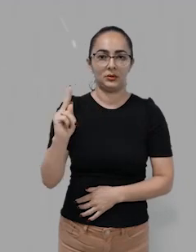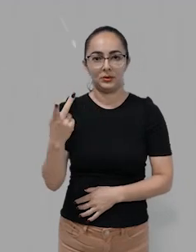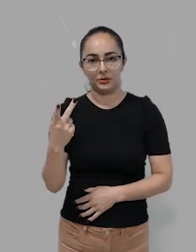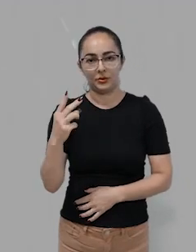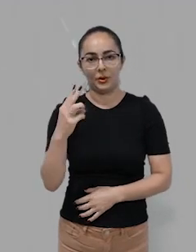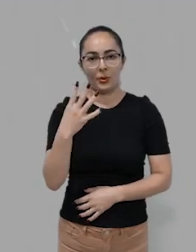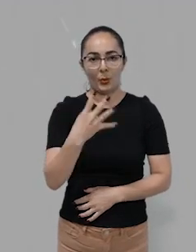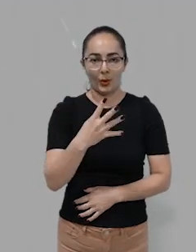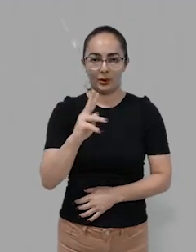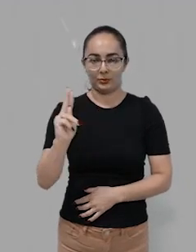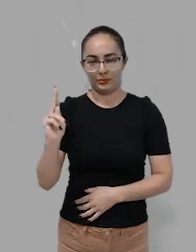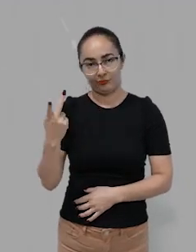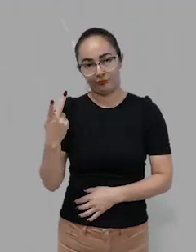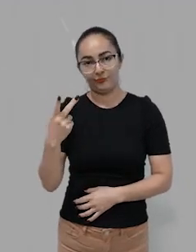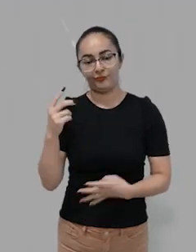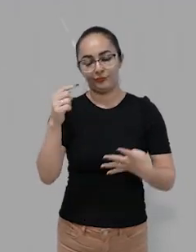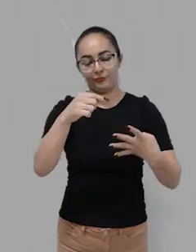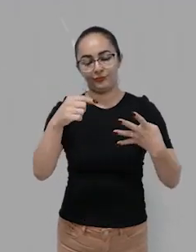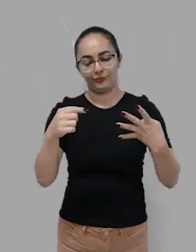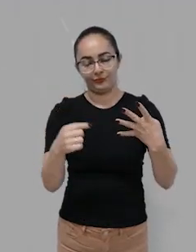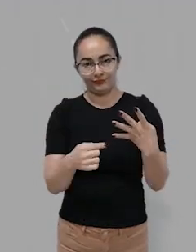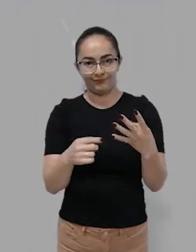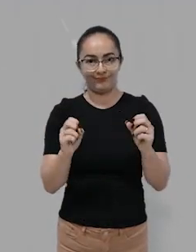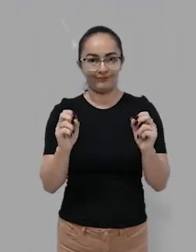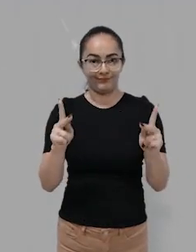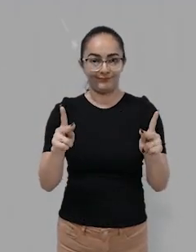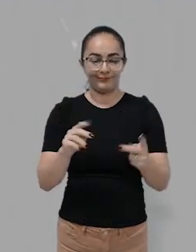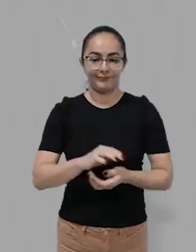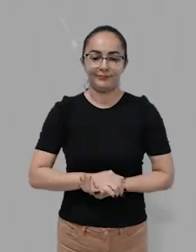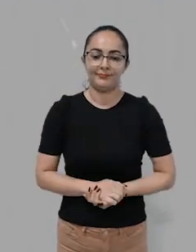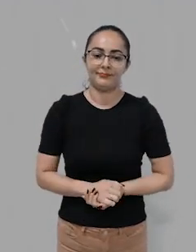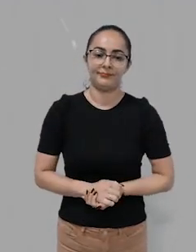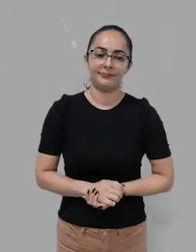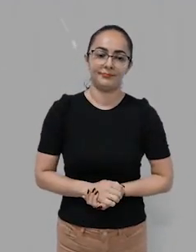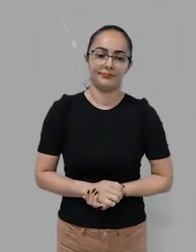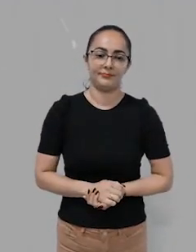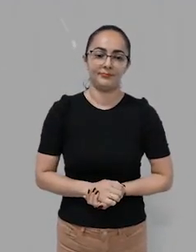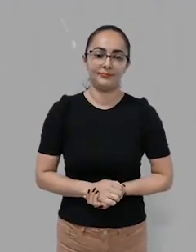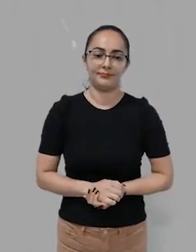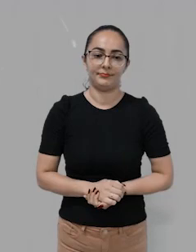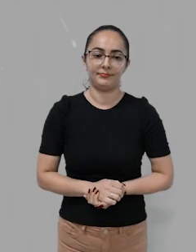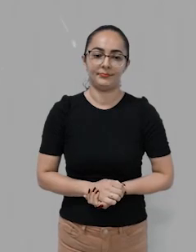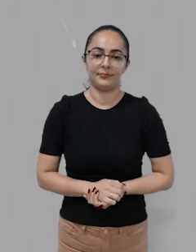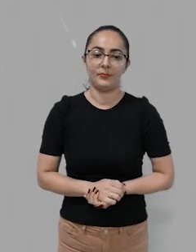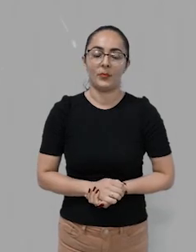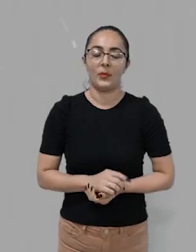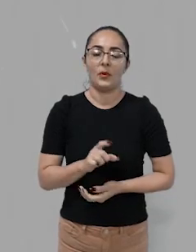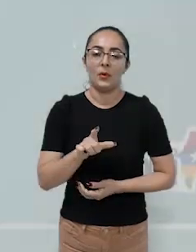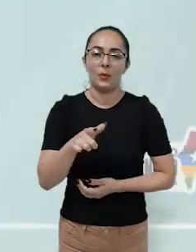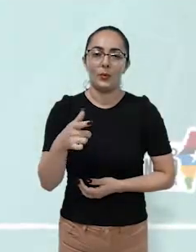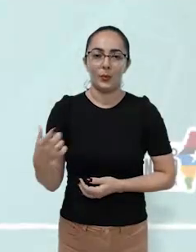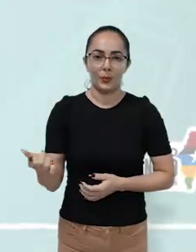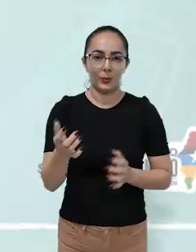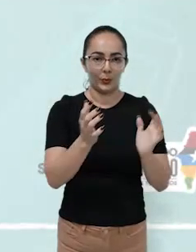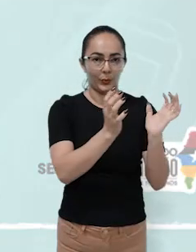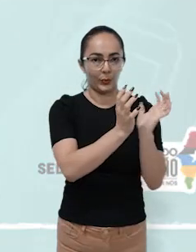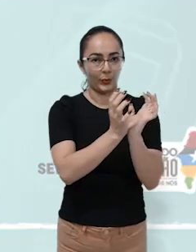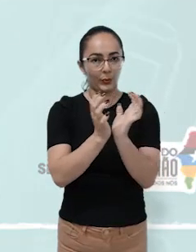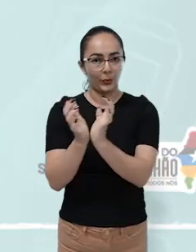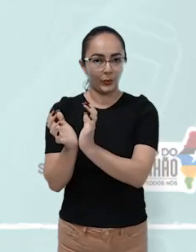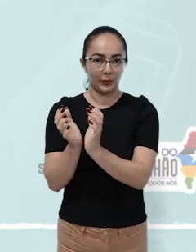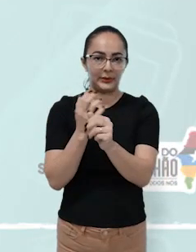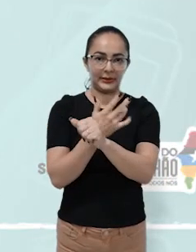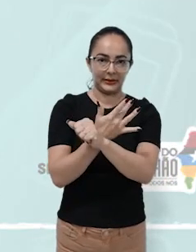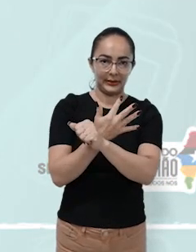hidrogênios, respectivamente. Show de bola, né? Bom, uma outra classificação dos